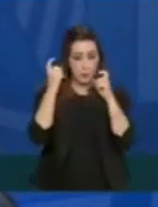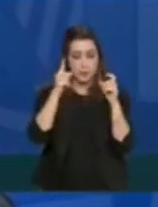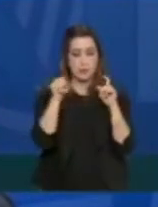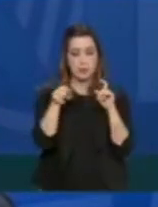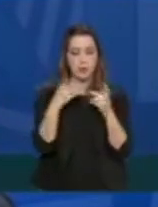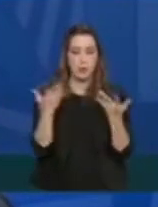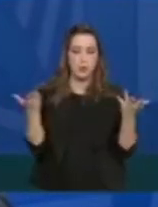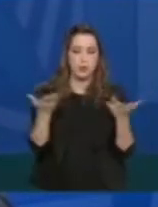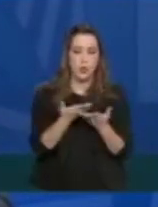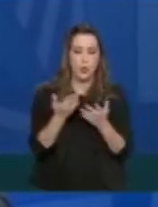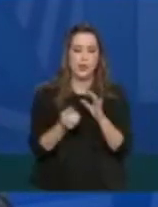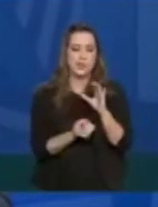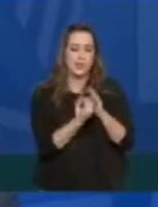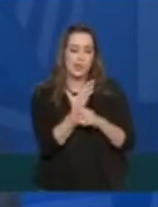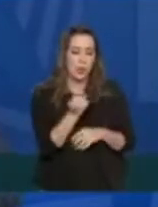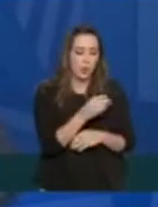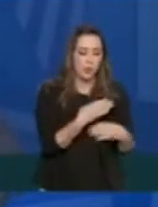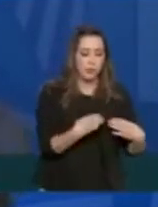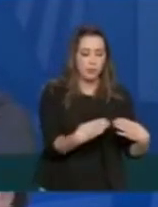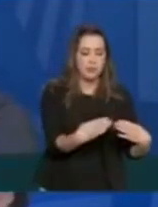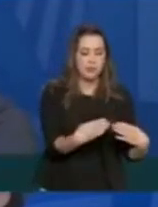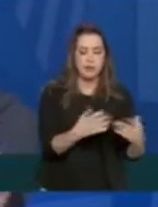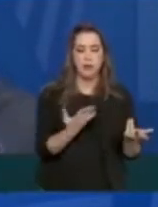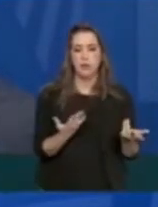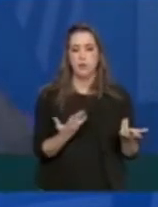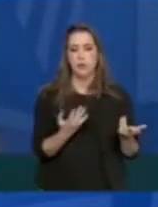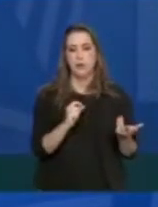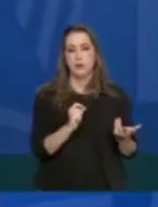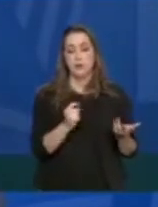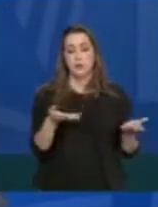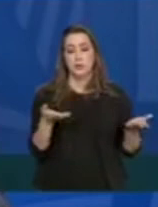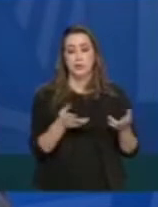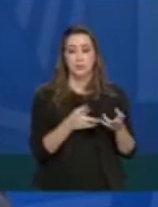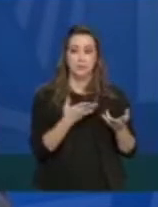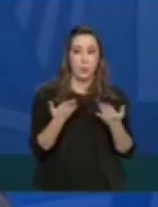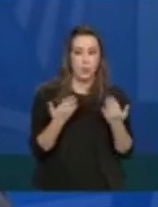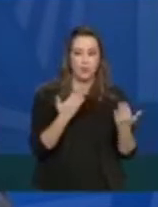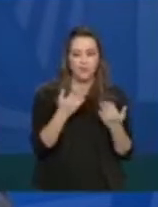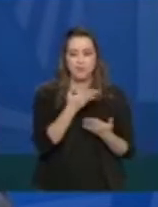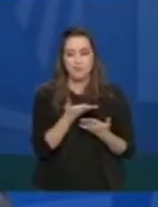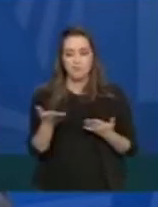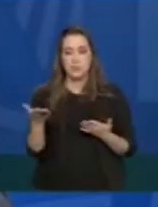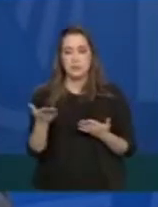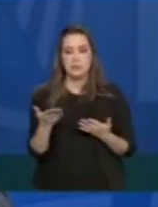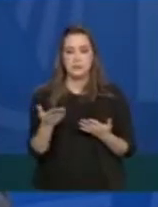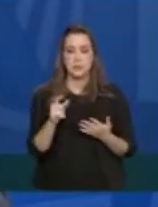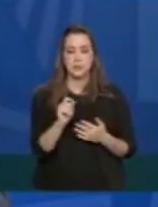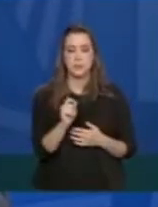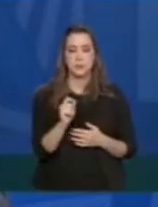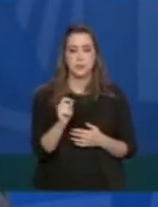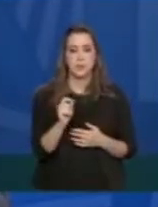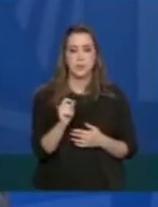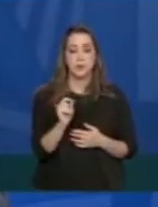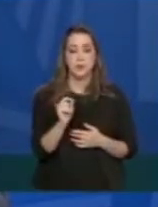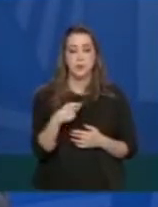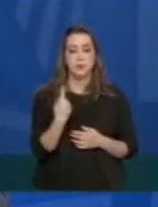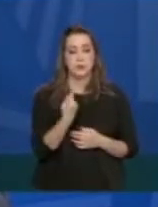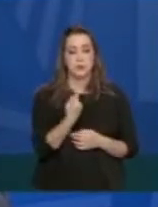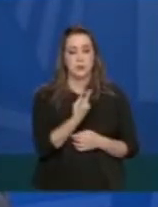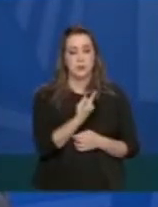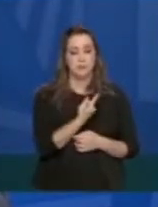uma medida de criação de ministérios, nesse contexto, é que a